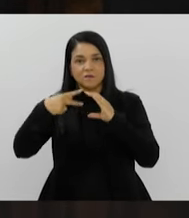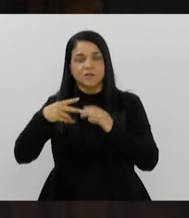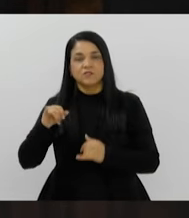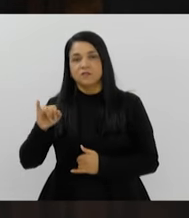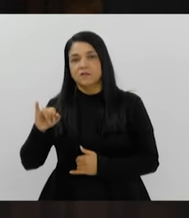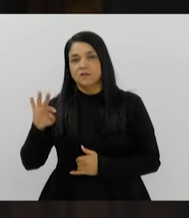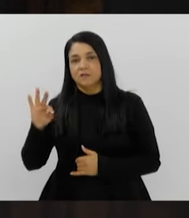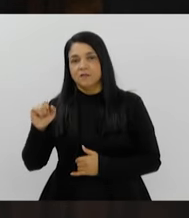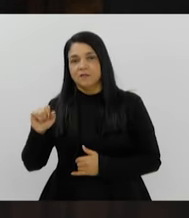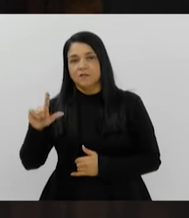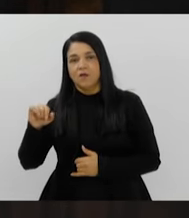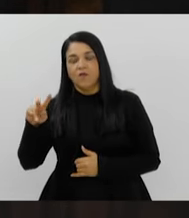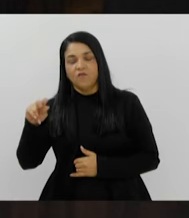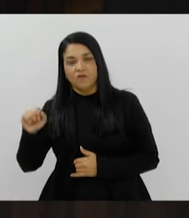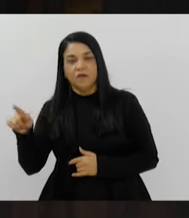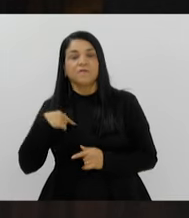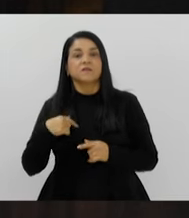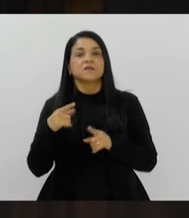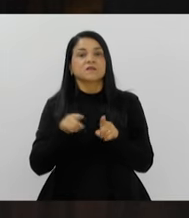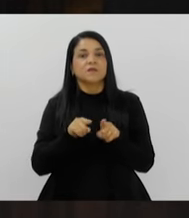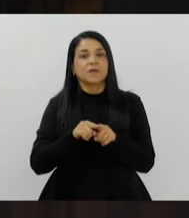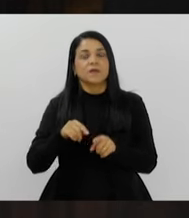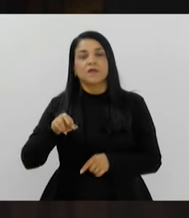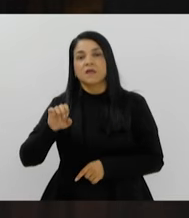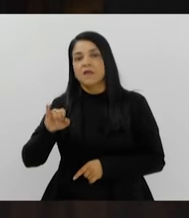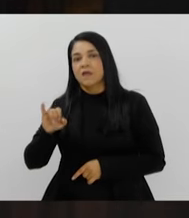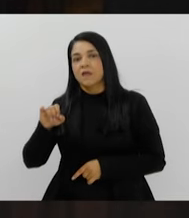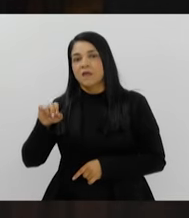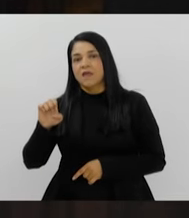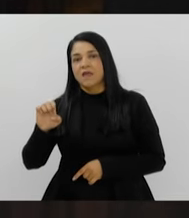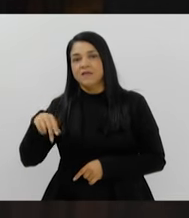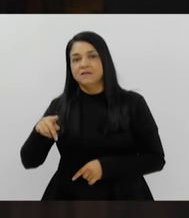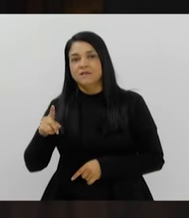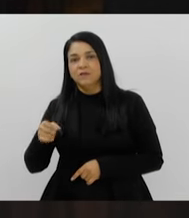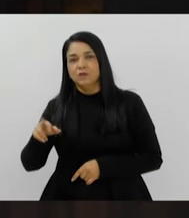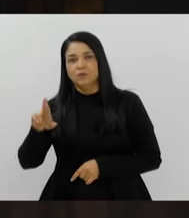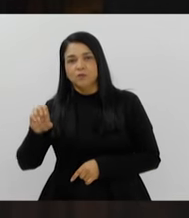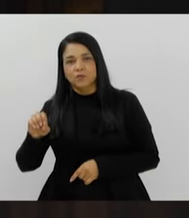Andrigo Cavalho, vereador de Niterói, também o Renato